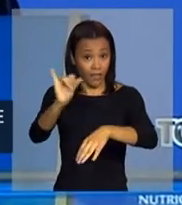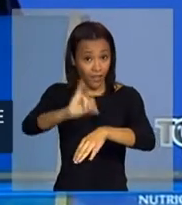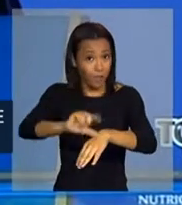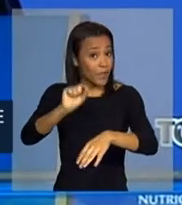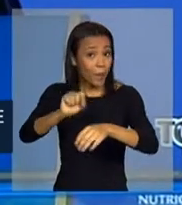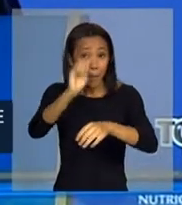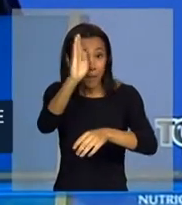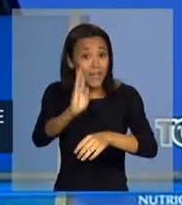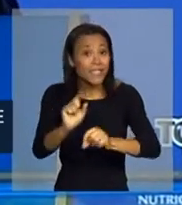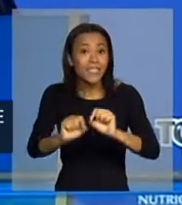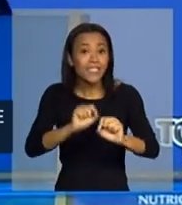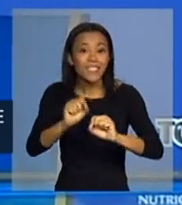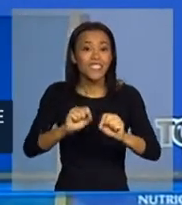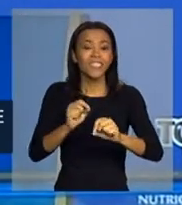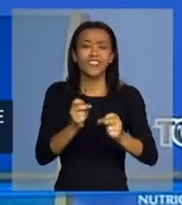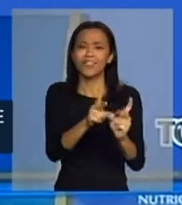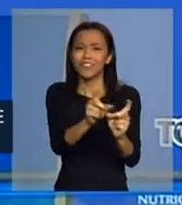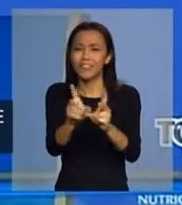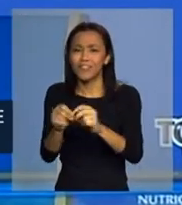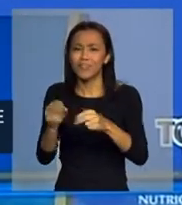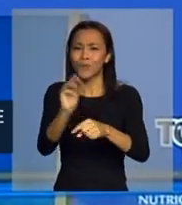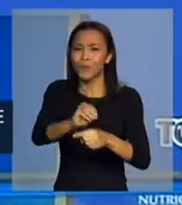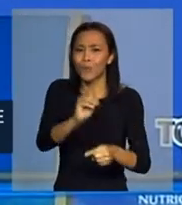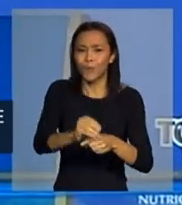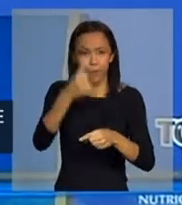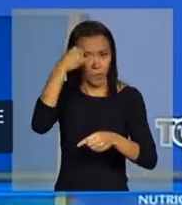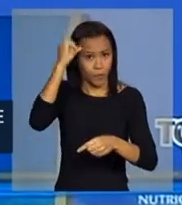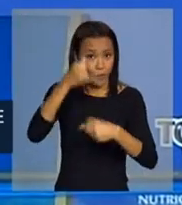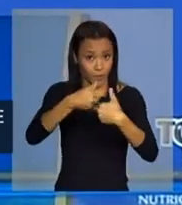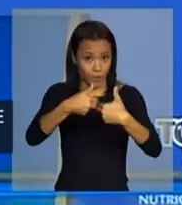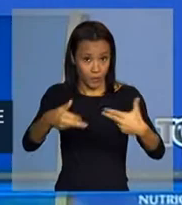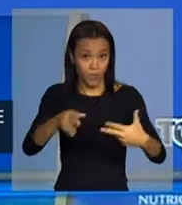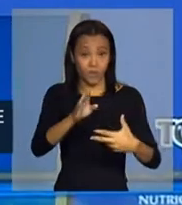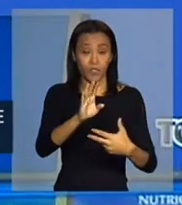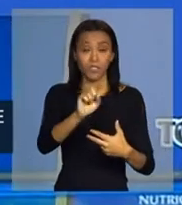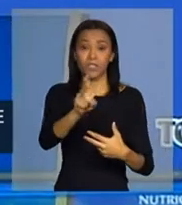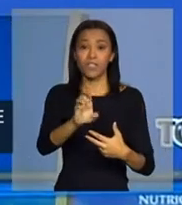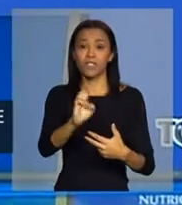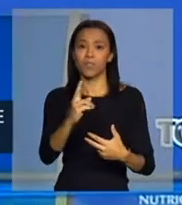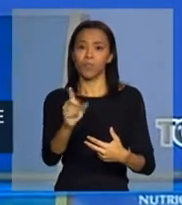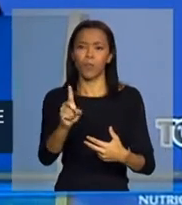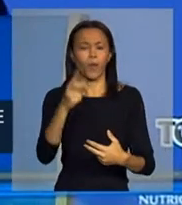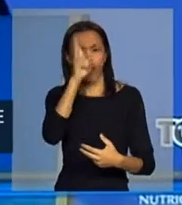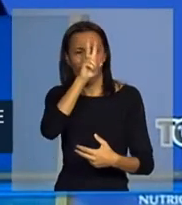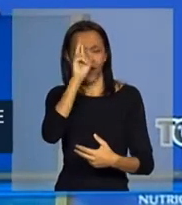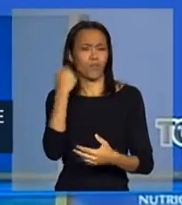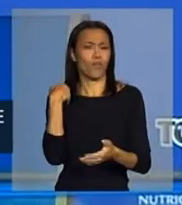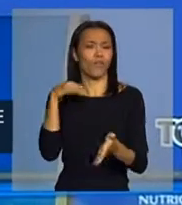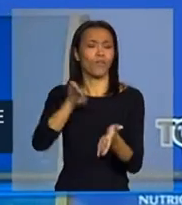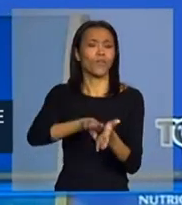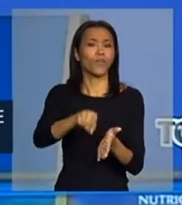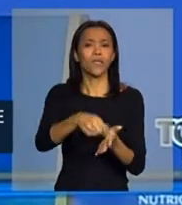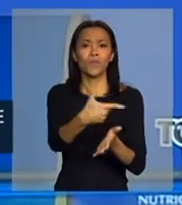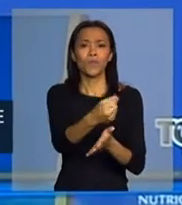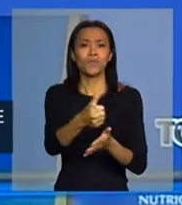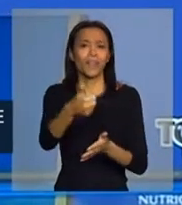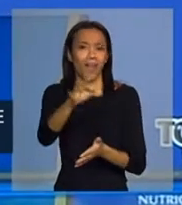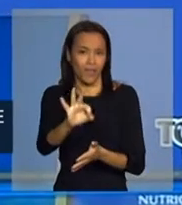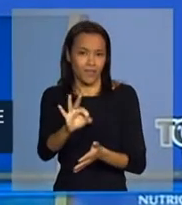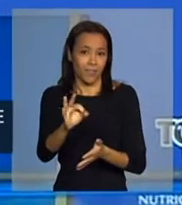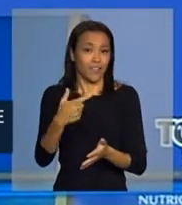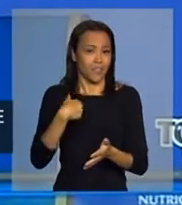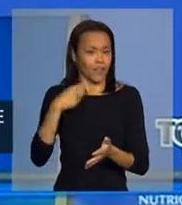Zebu. Eu lembro que eu estive aqui em 2010. Naquele momento, eu fui muito